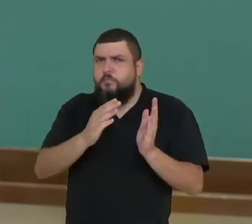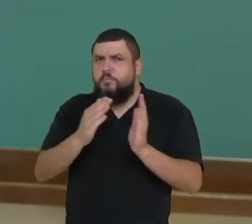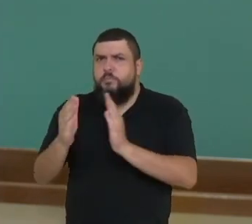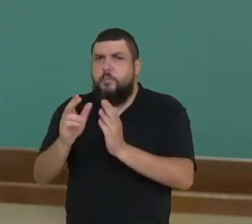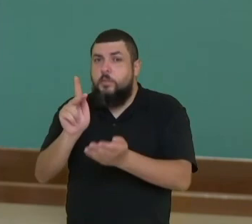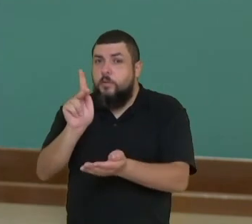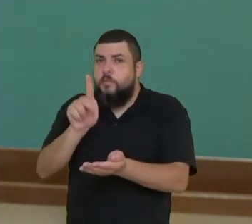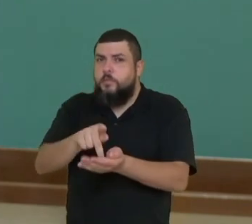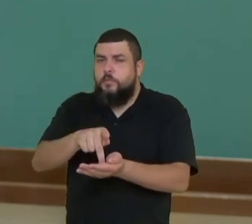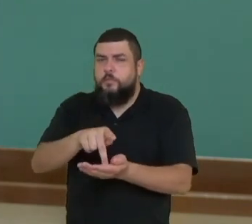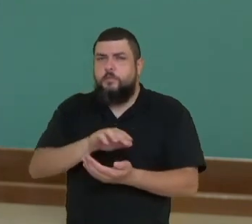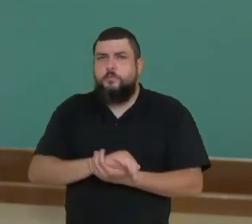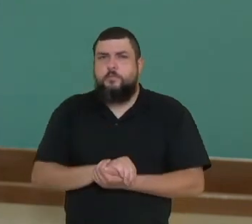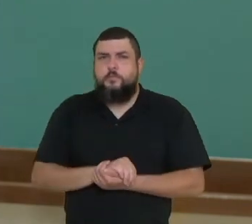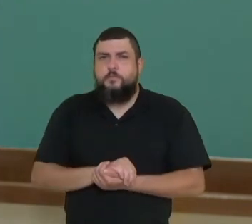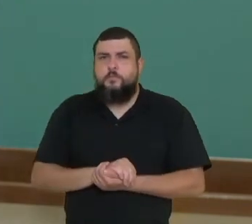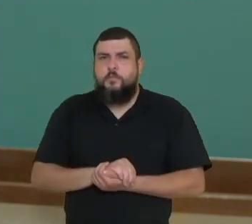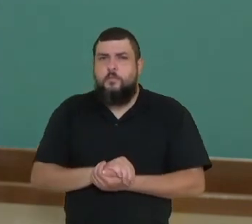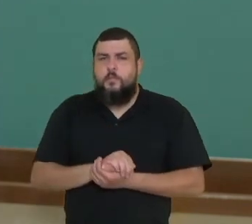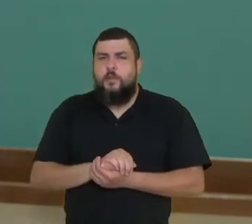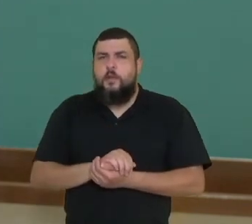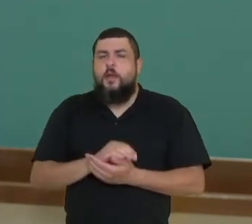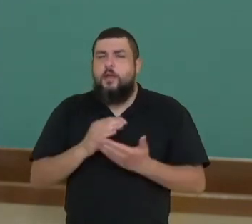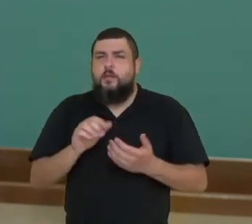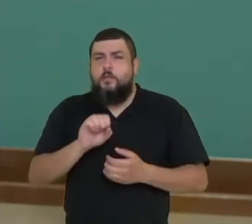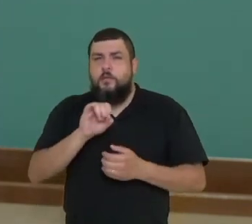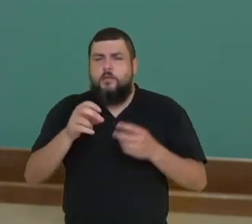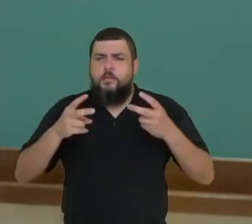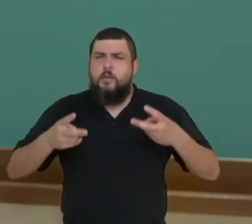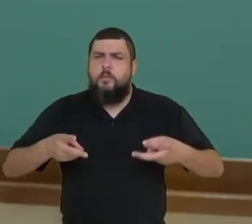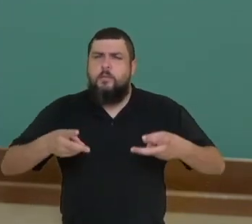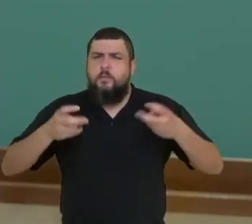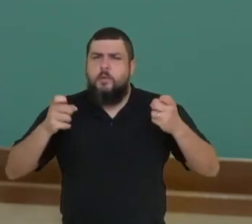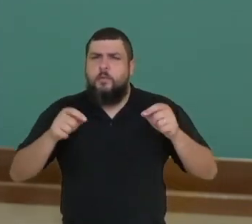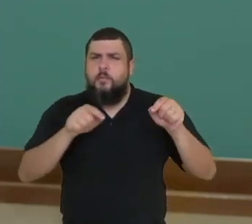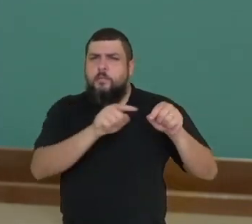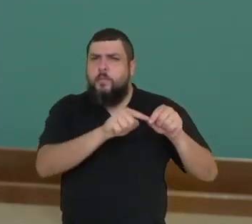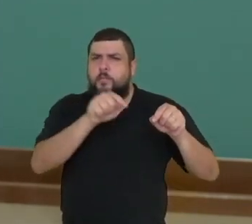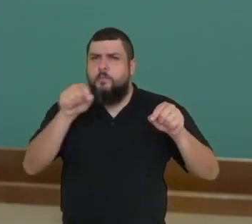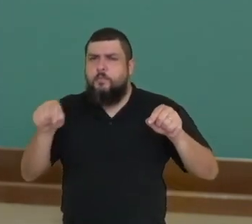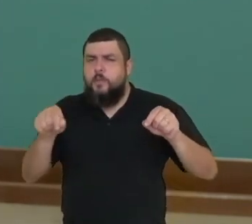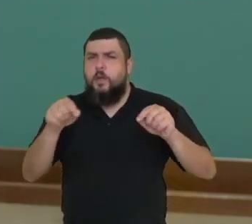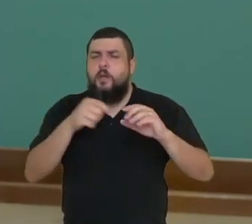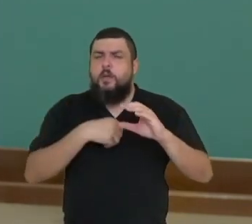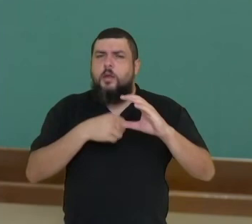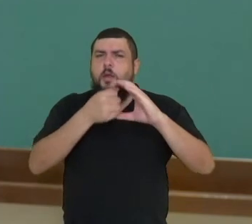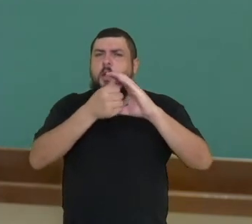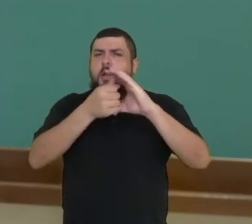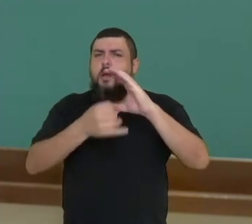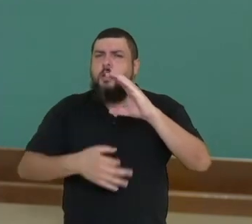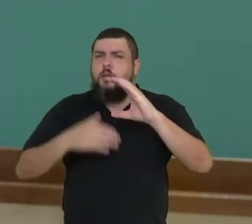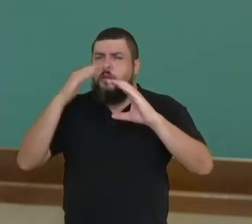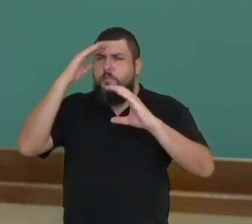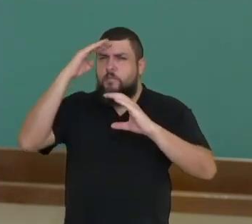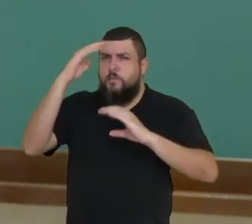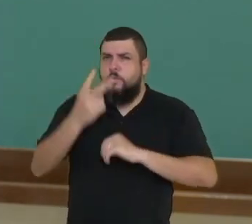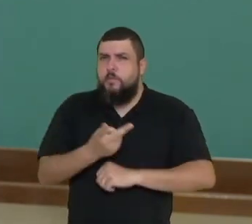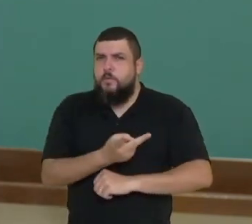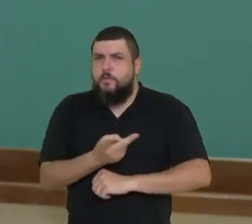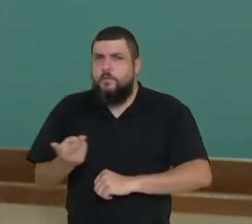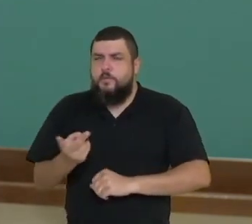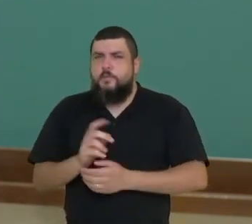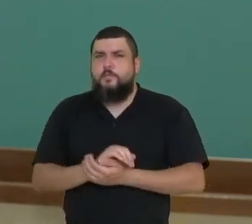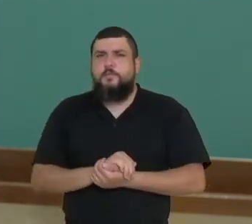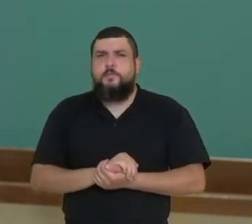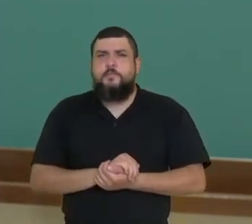ó, observando essas diferenças, eu não esqueço as características principais do gênero. Com